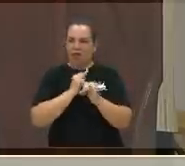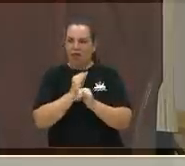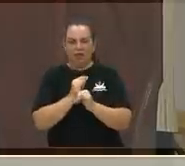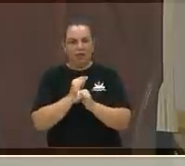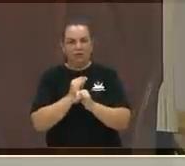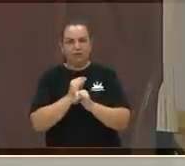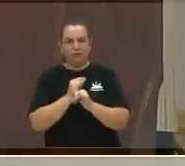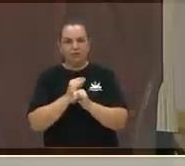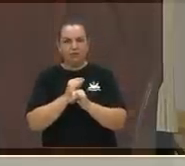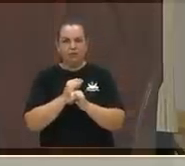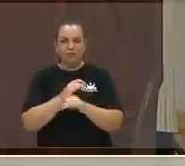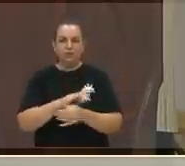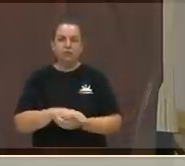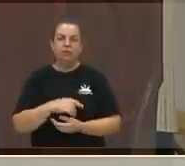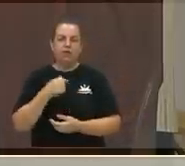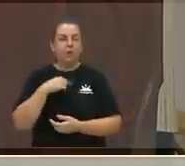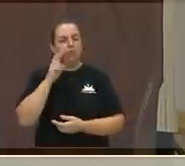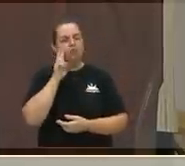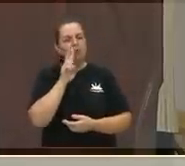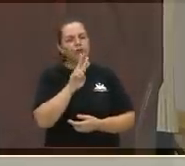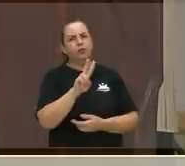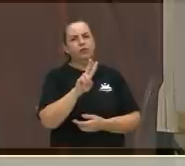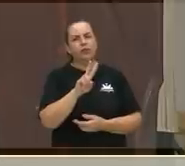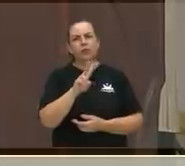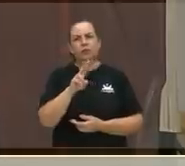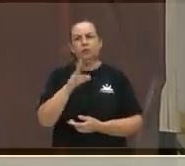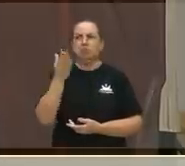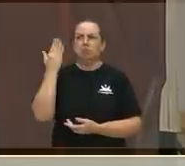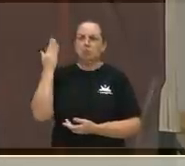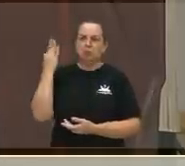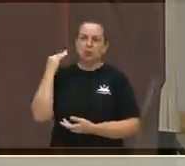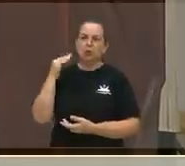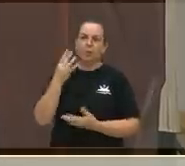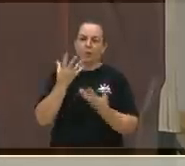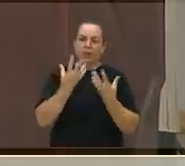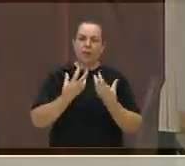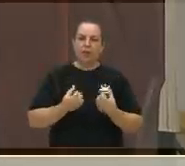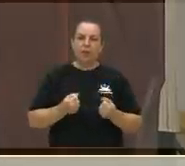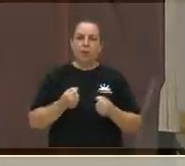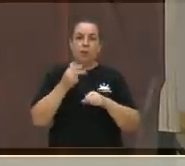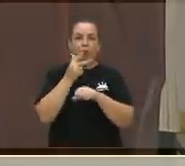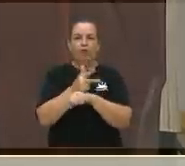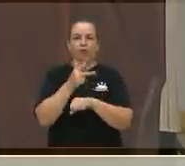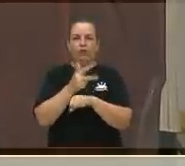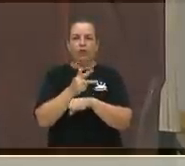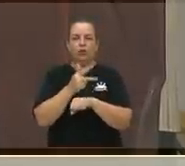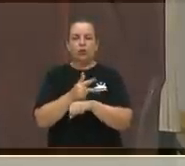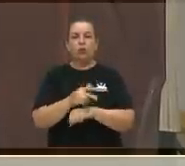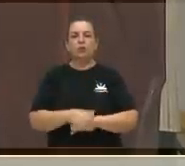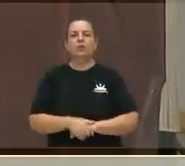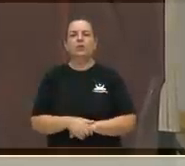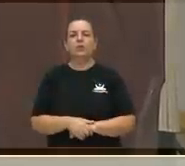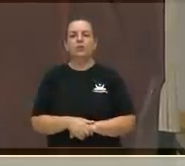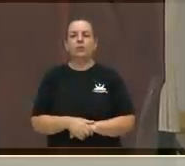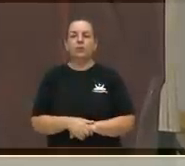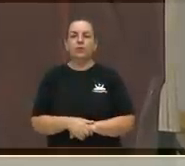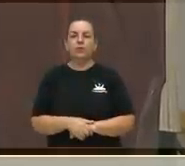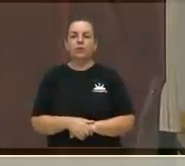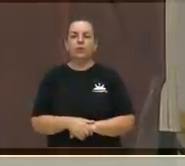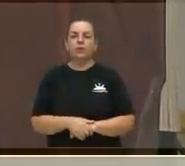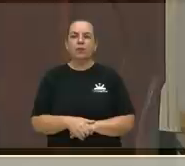não fique assustado esses dias eu recebi um vídeo bom